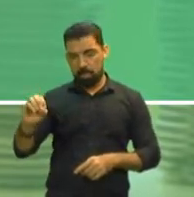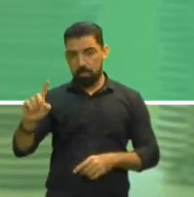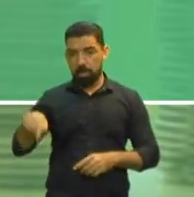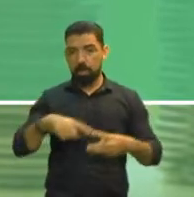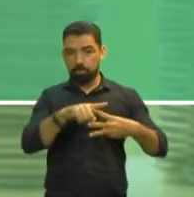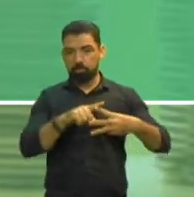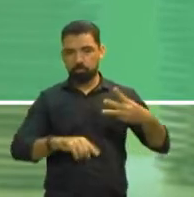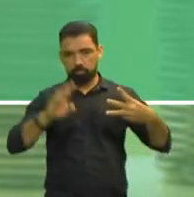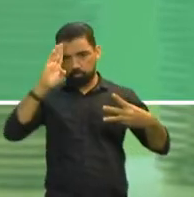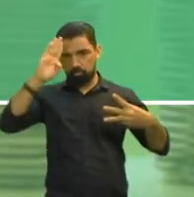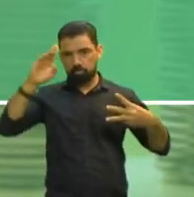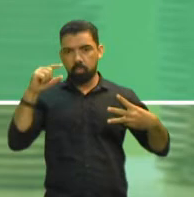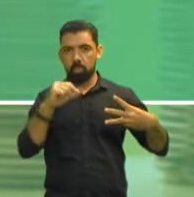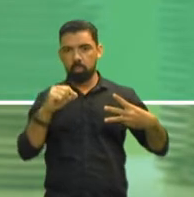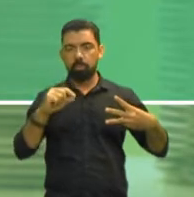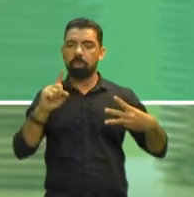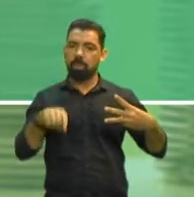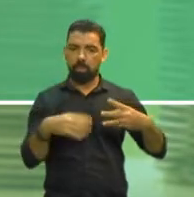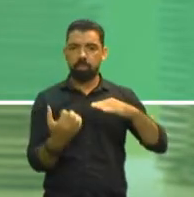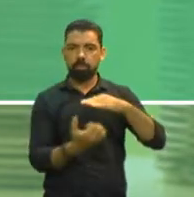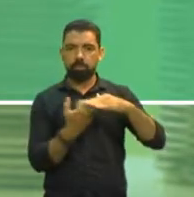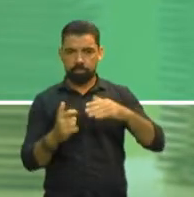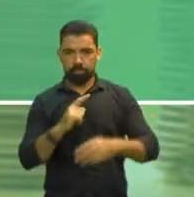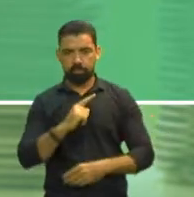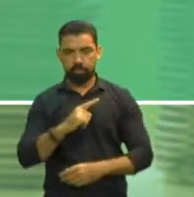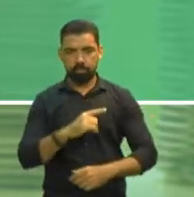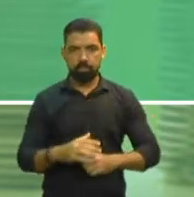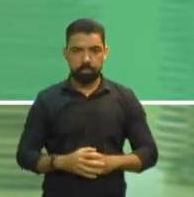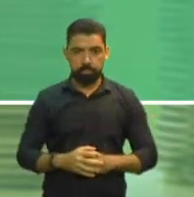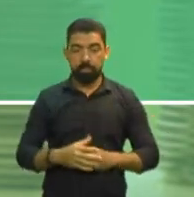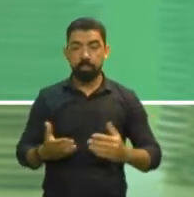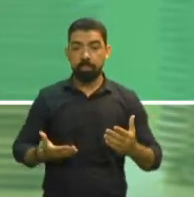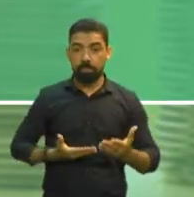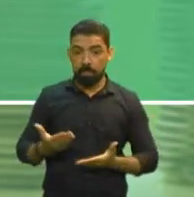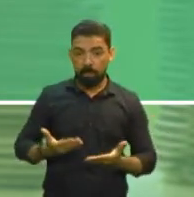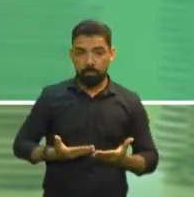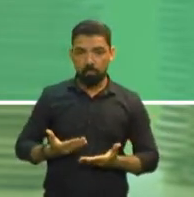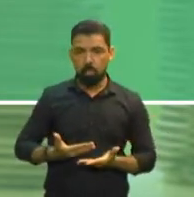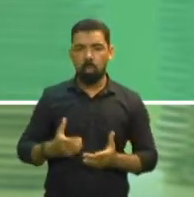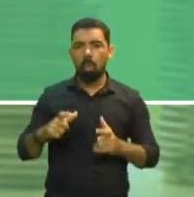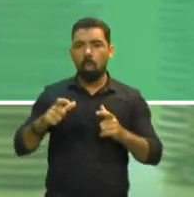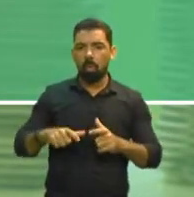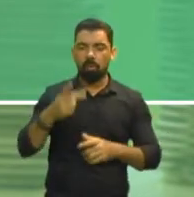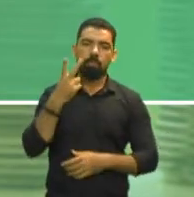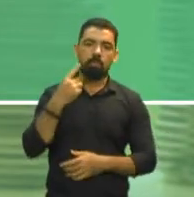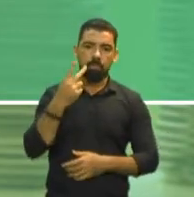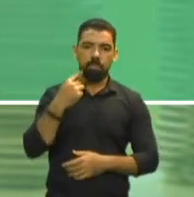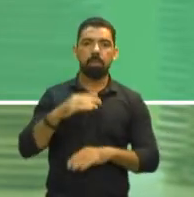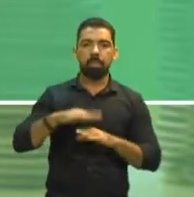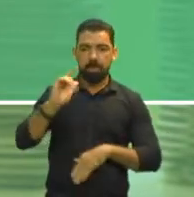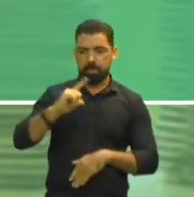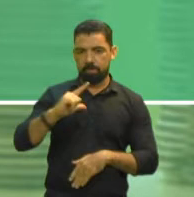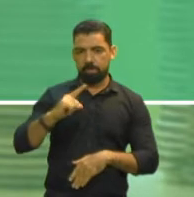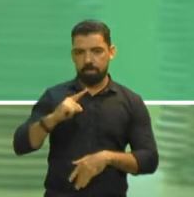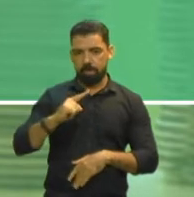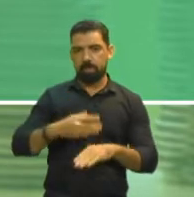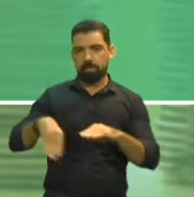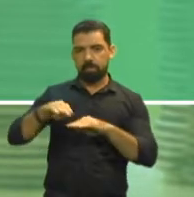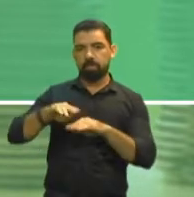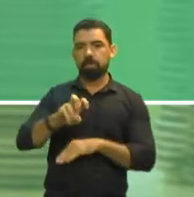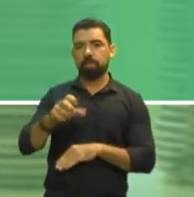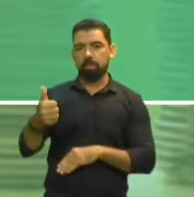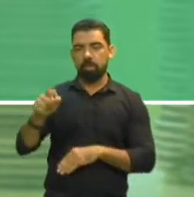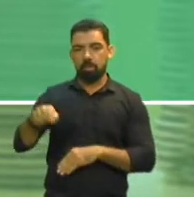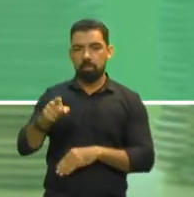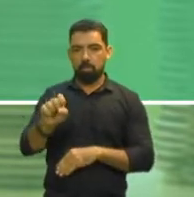no setor indústria. No setor serviços, Fortaleza apresentou a maior participação no valor adicionado bruto. No